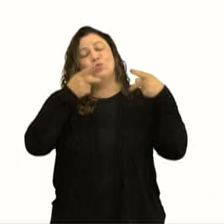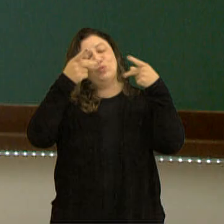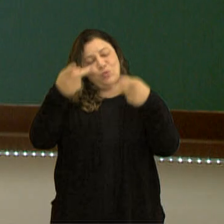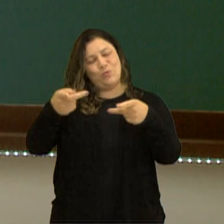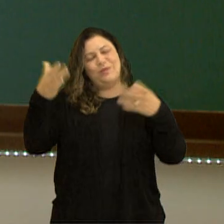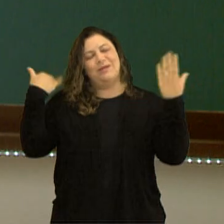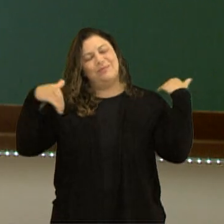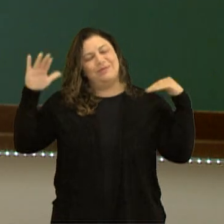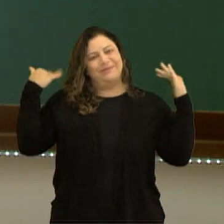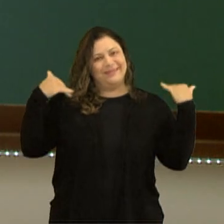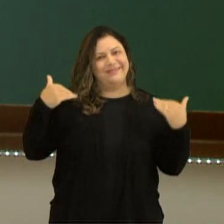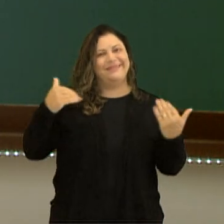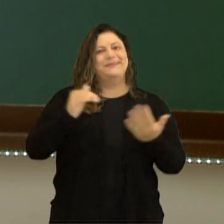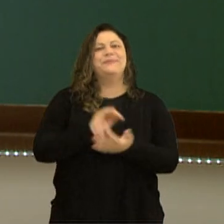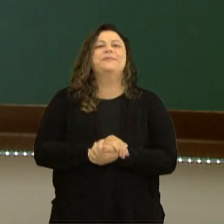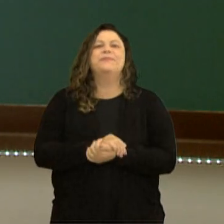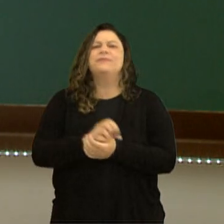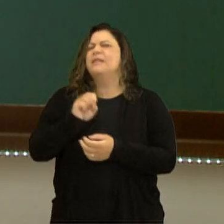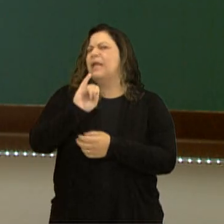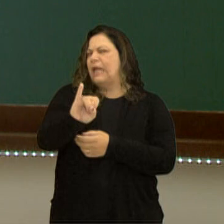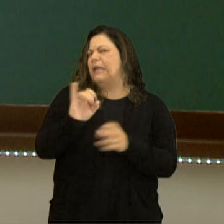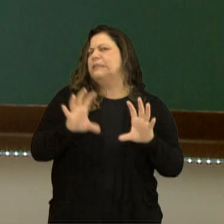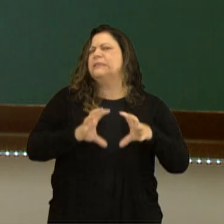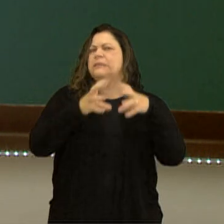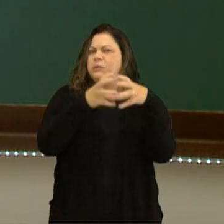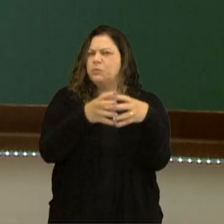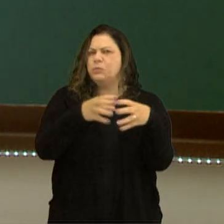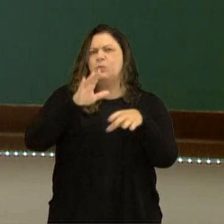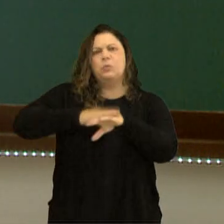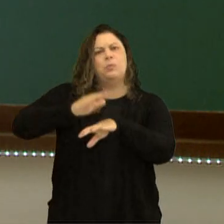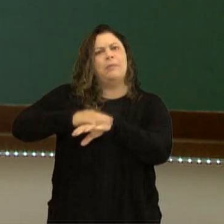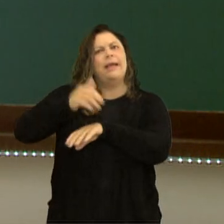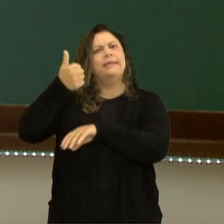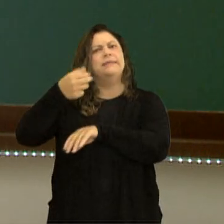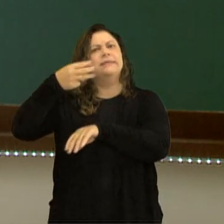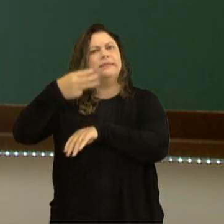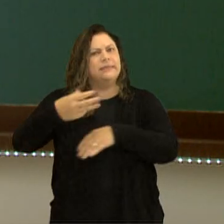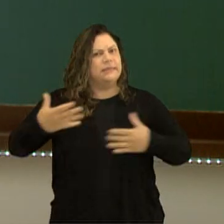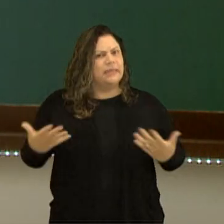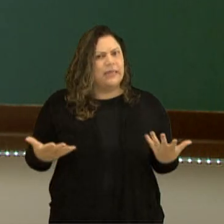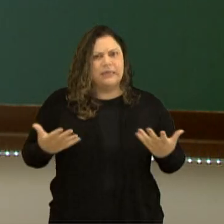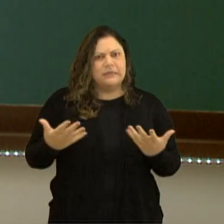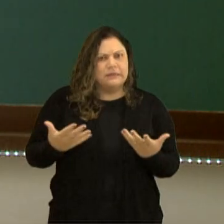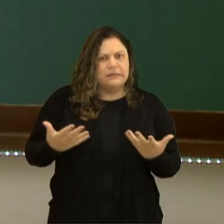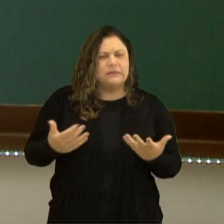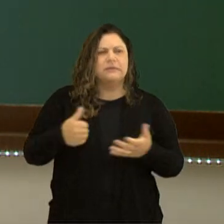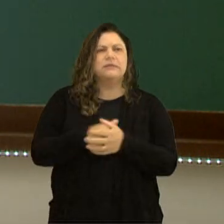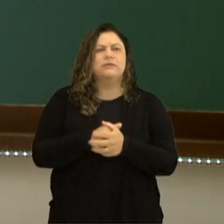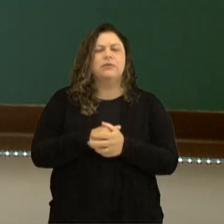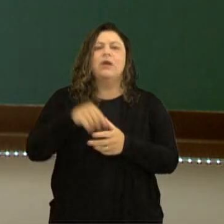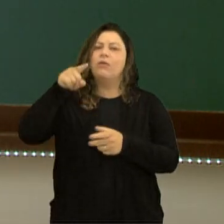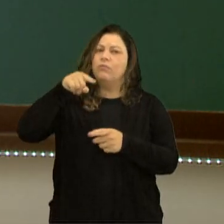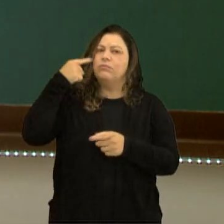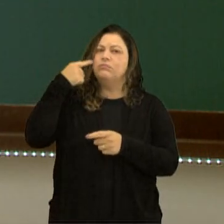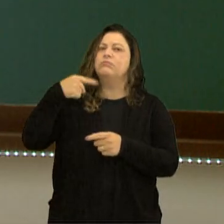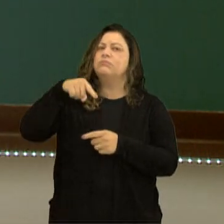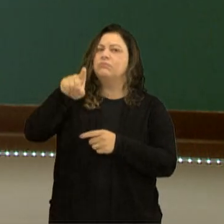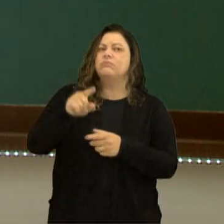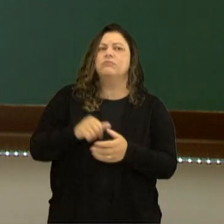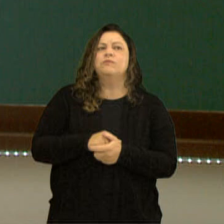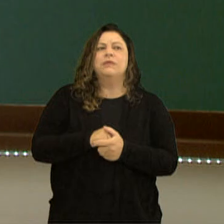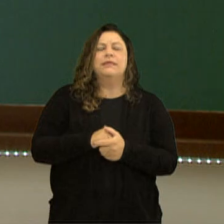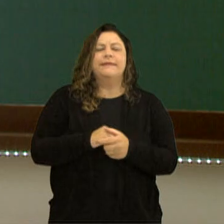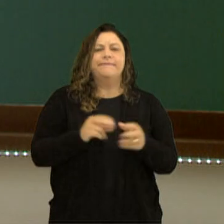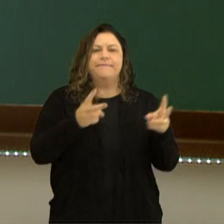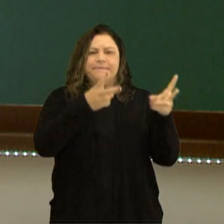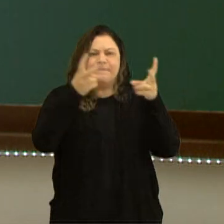para o passeio, né? E se o seu grupo tiver mais que 13? Se seu grupo tiver mais que 13, você vai give us a